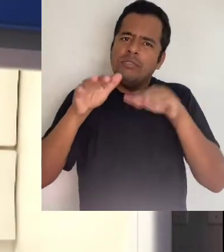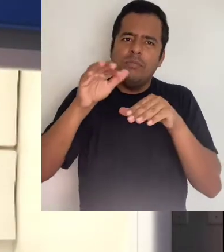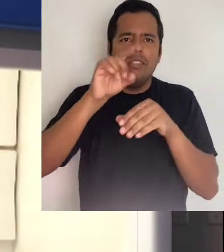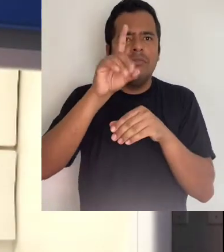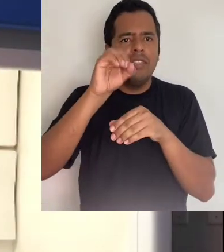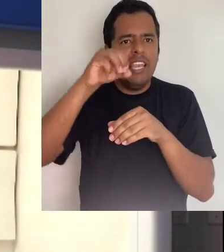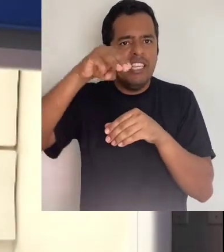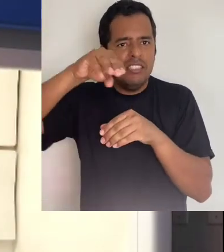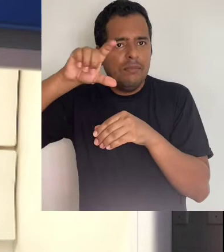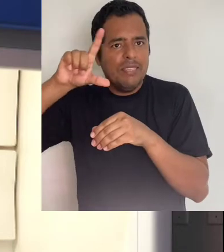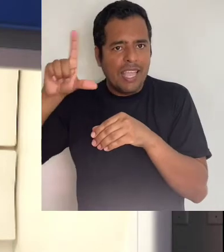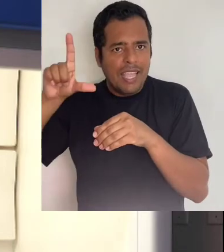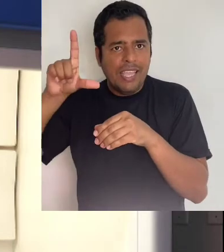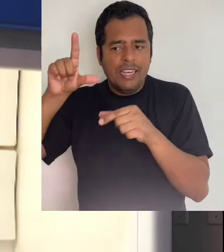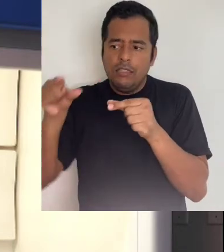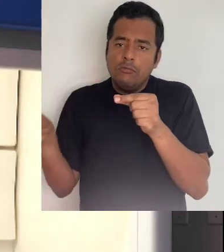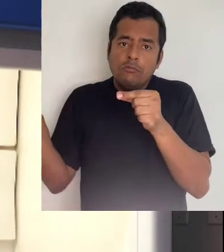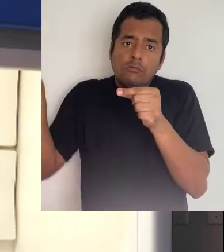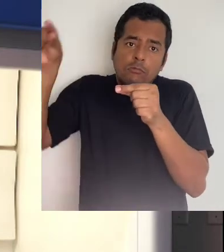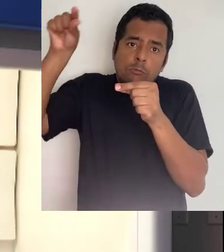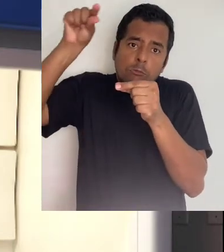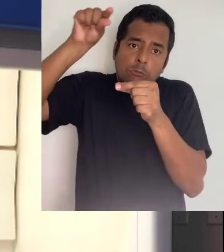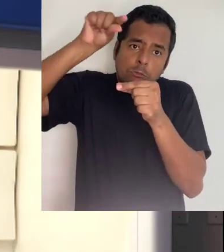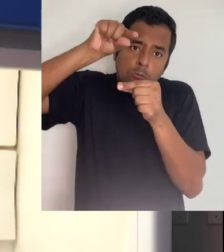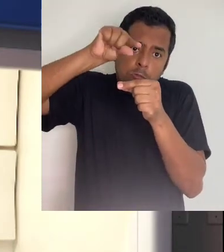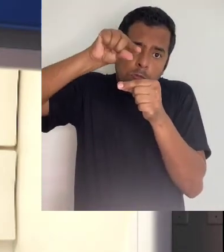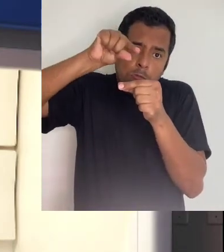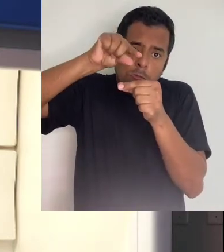aqui ó, a gente coloca 10 ml,